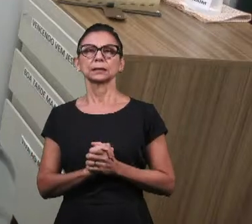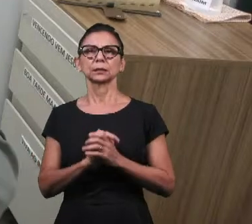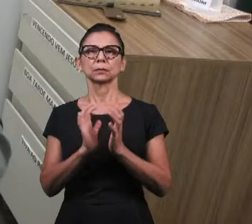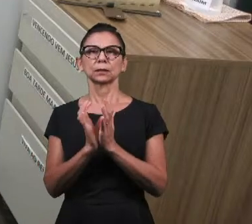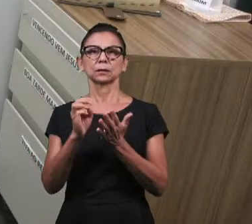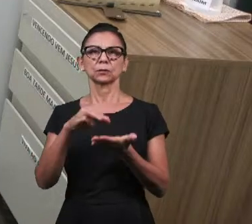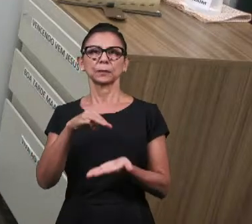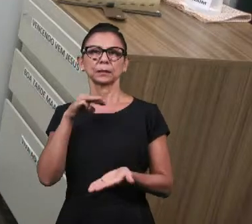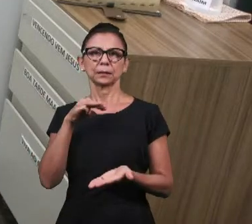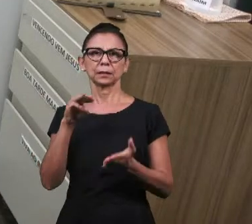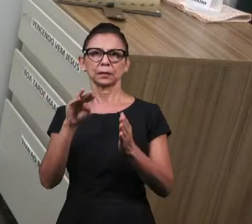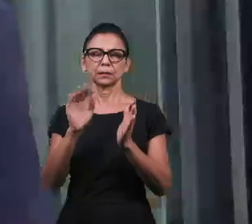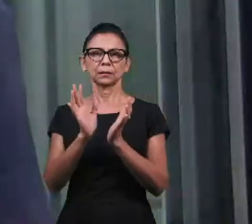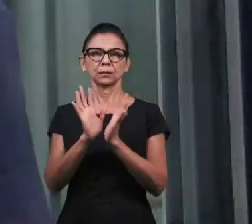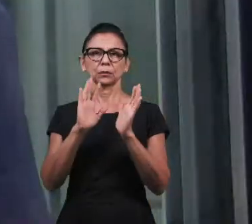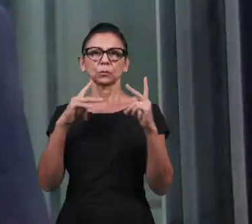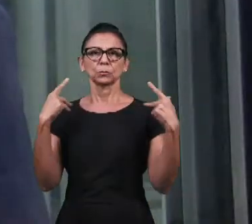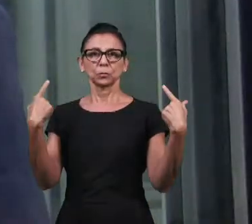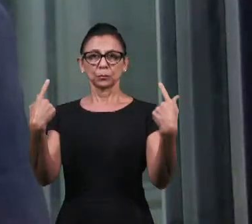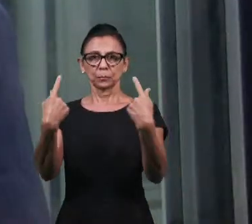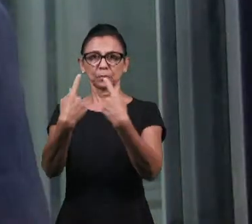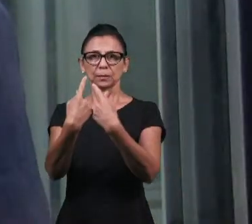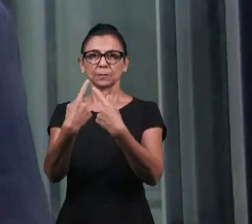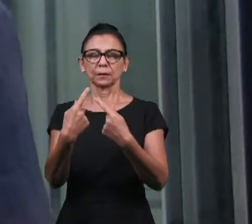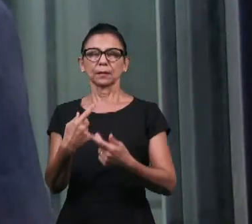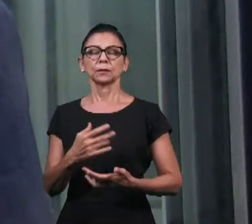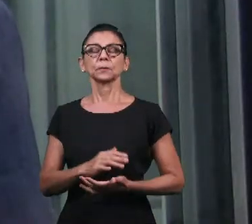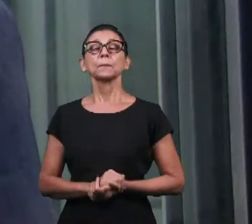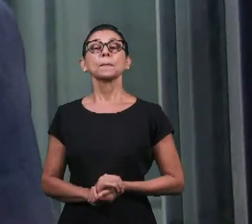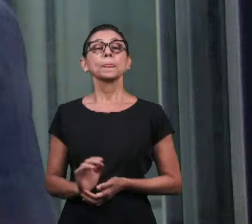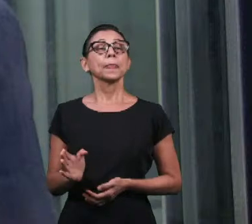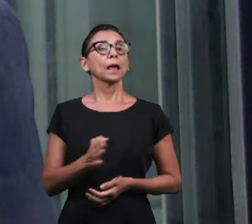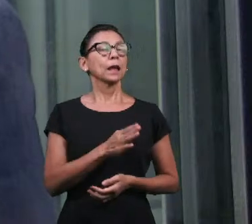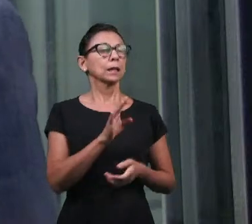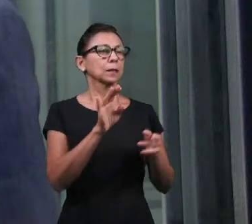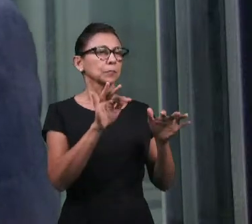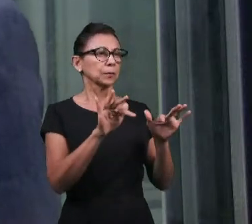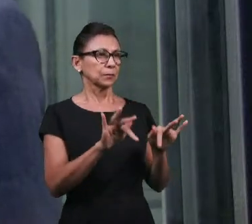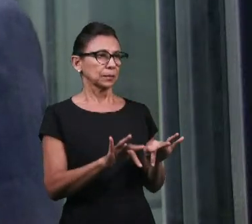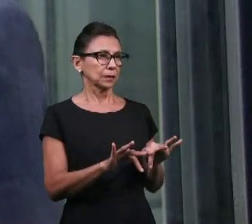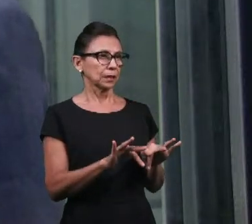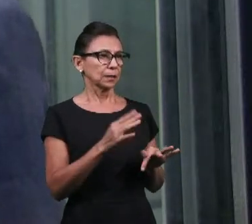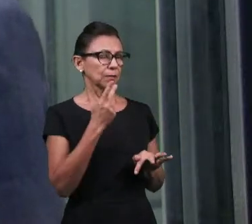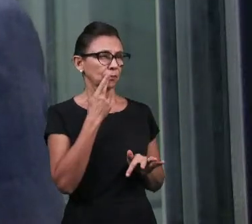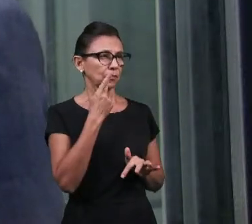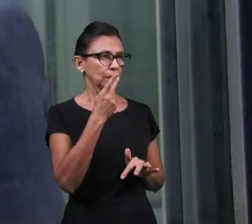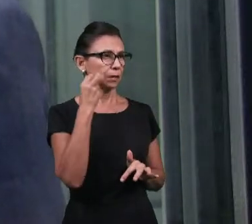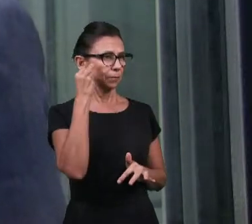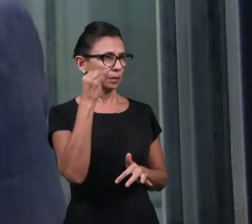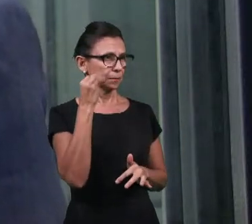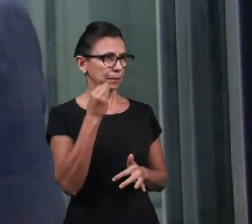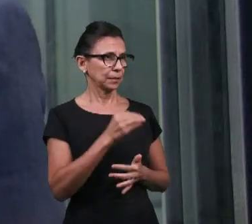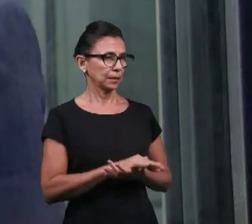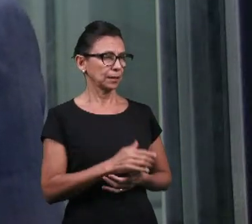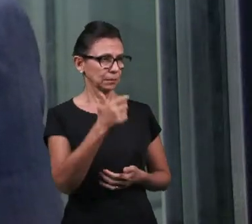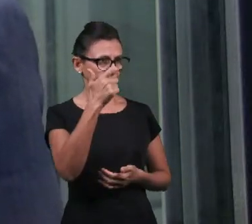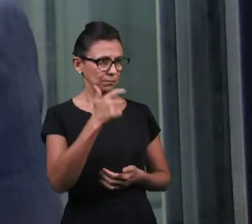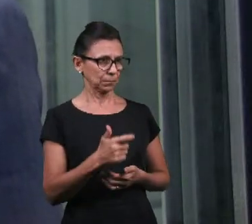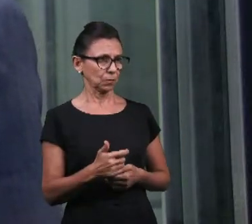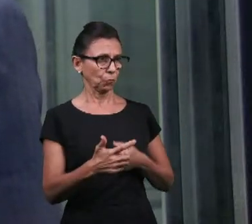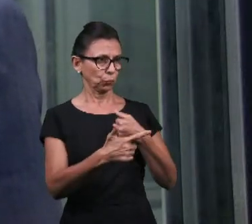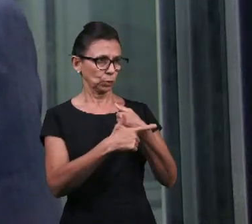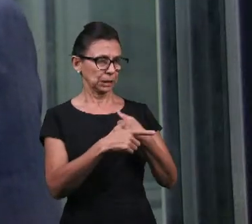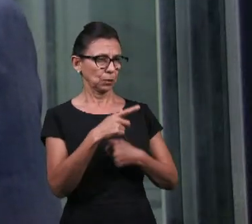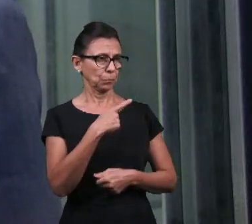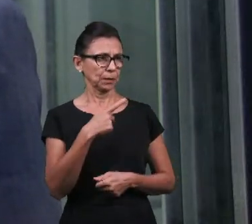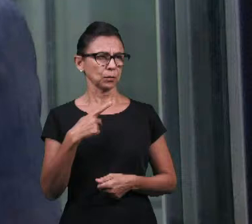Presbiteral. Obrigado, Jorge. Eu queria, para finalizar, contar claro. Uma experiência como pastor. Fica à vontade. Fui procurado